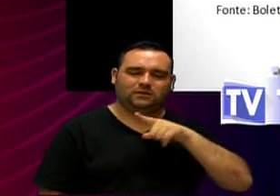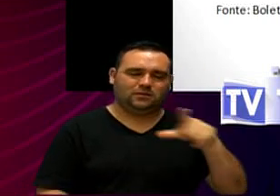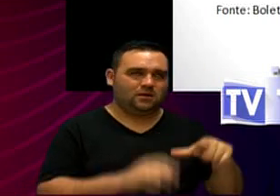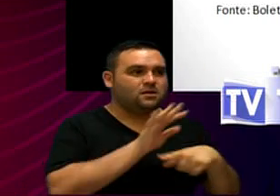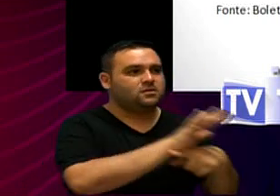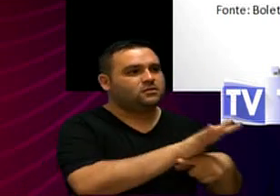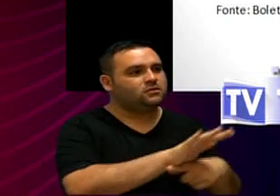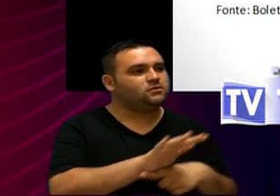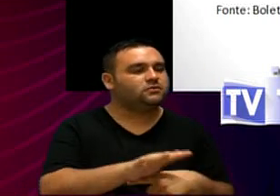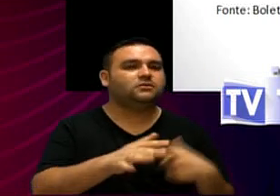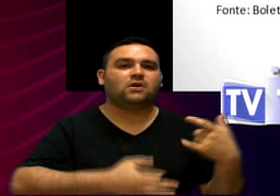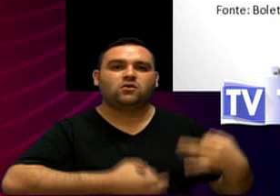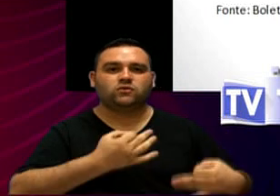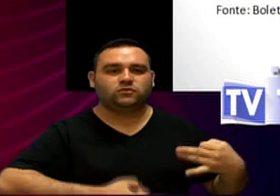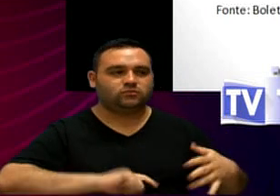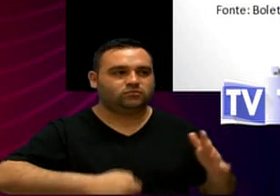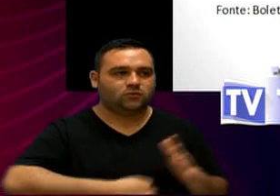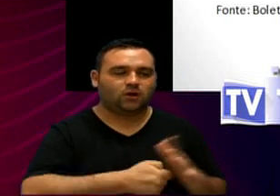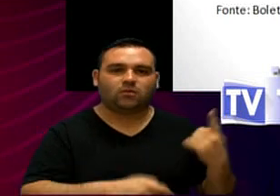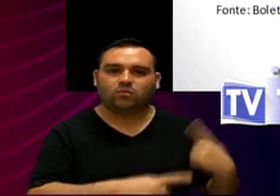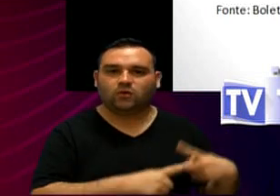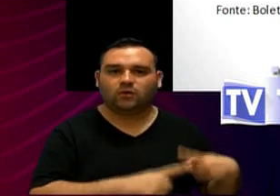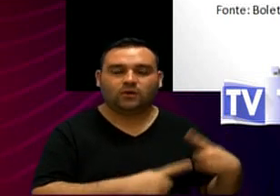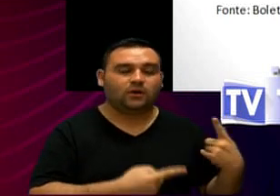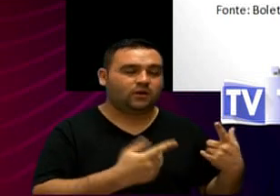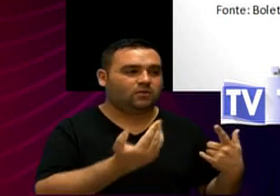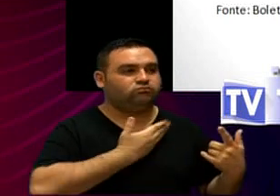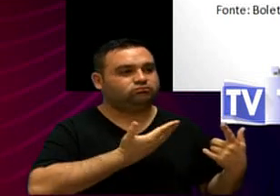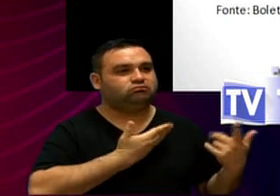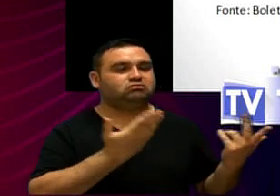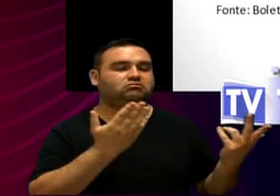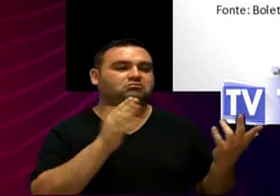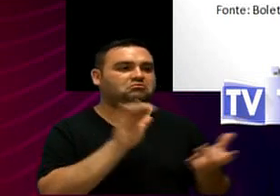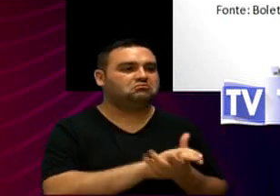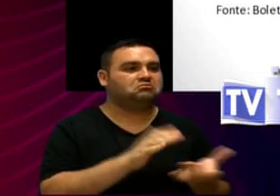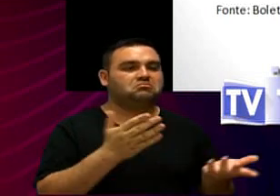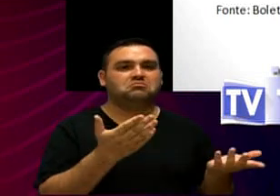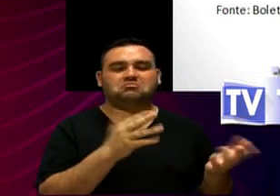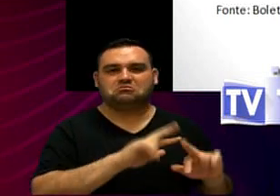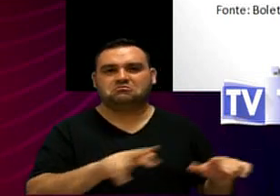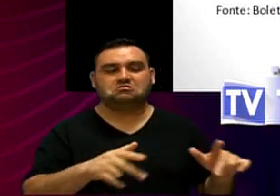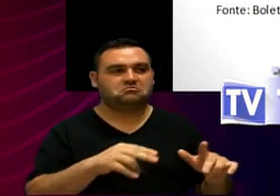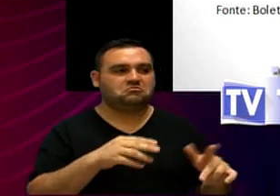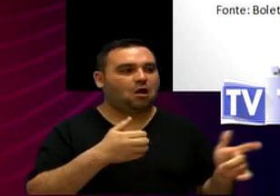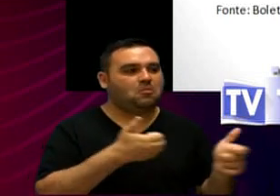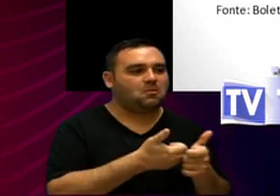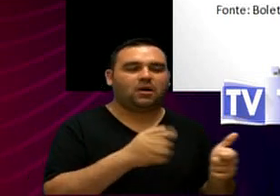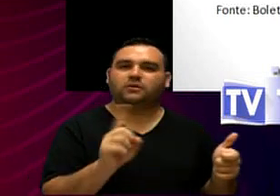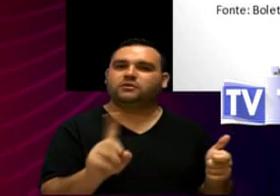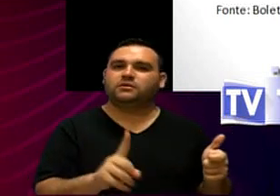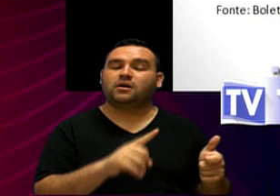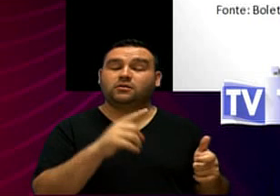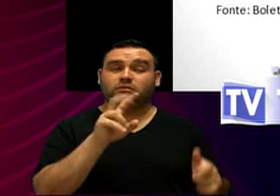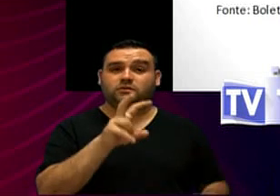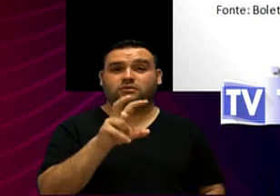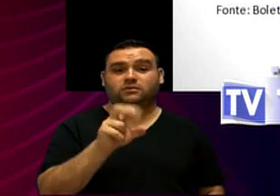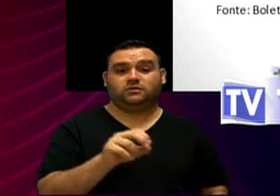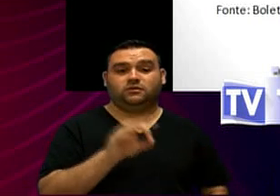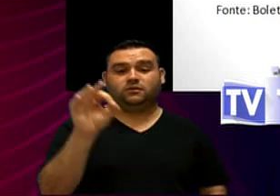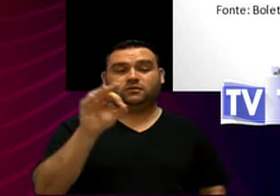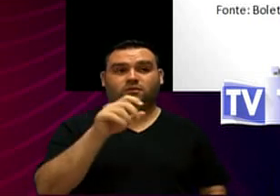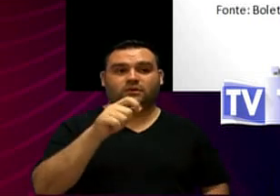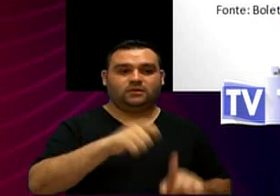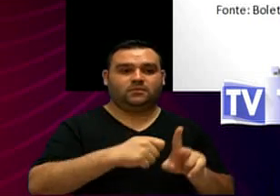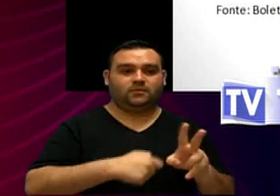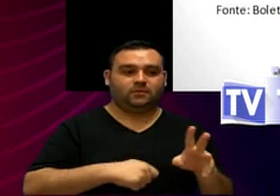e ordem judicial para que o companheiro, o marido, que seja, não se aproxime. São mais de 50 por mês